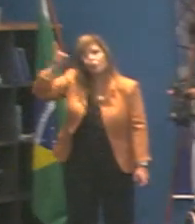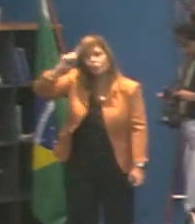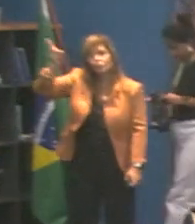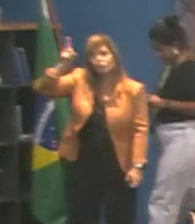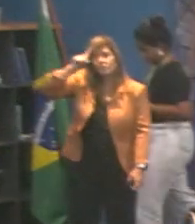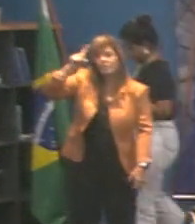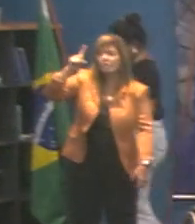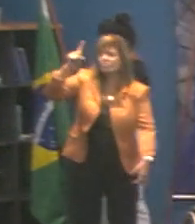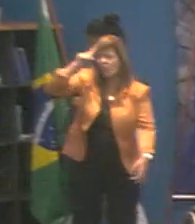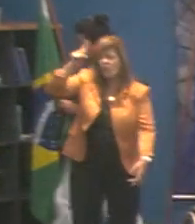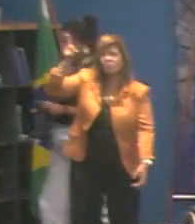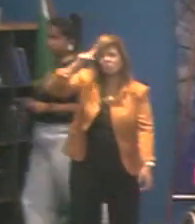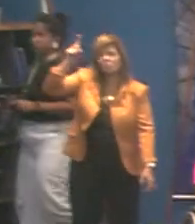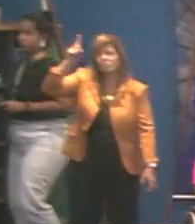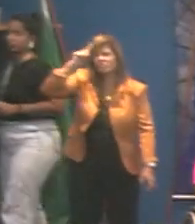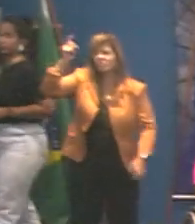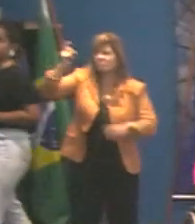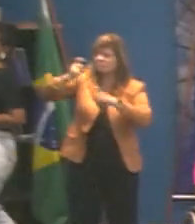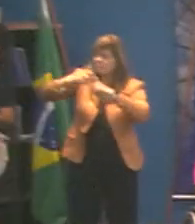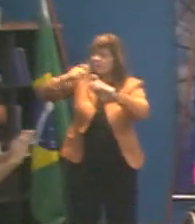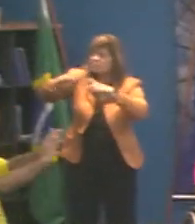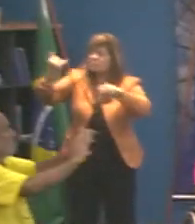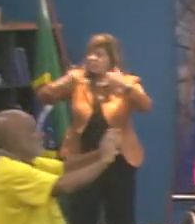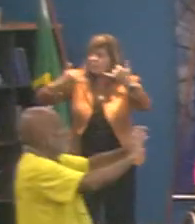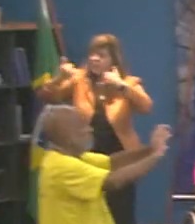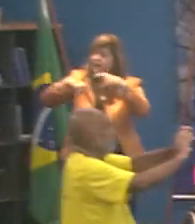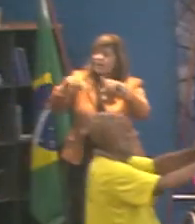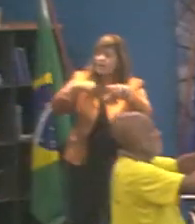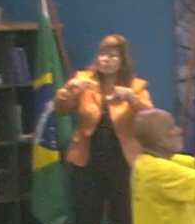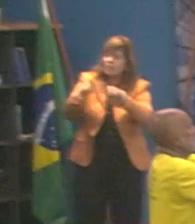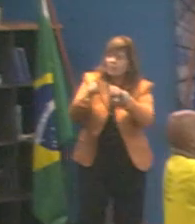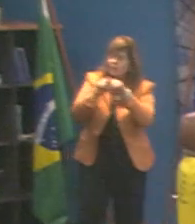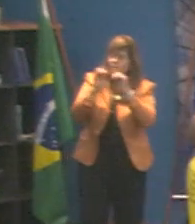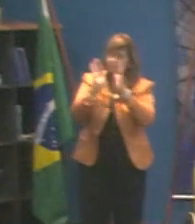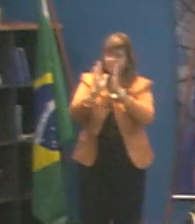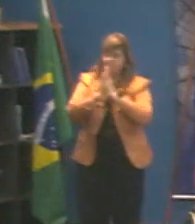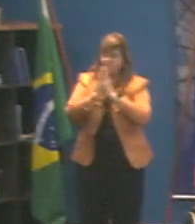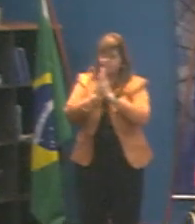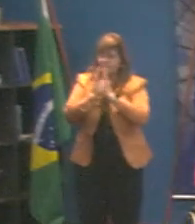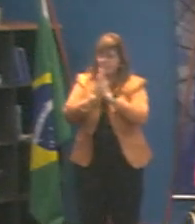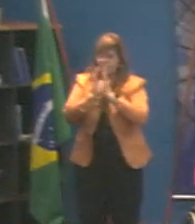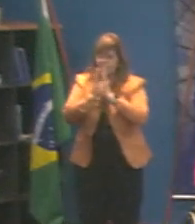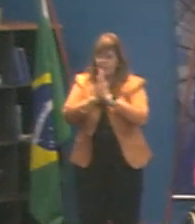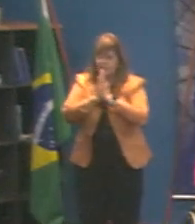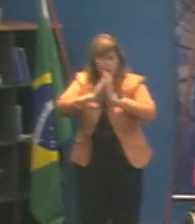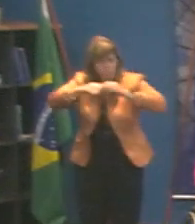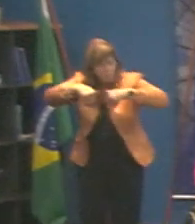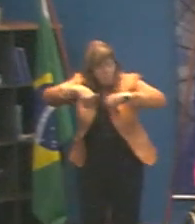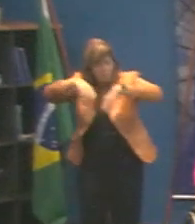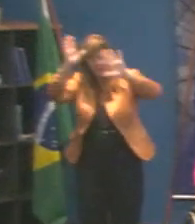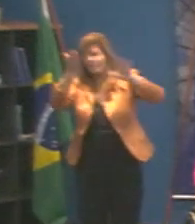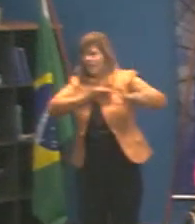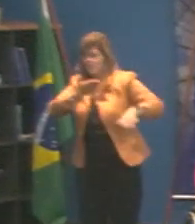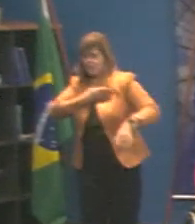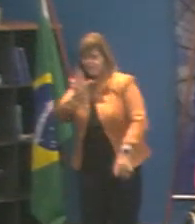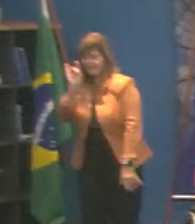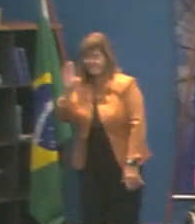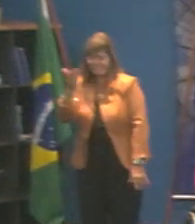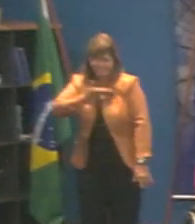notícia. E todos os dias eu fazia uma oração. Então, nós somos mais do que amigos de